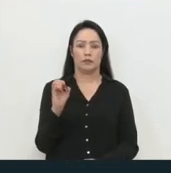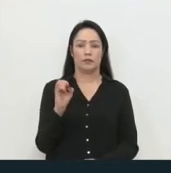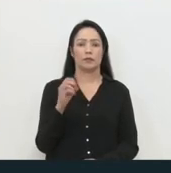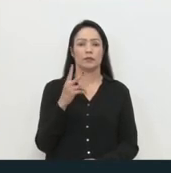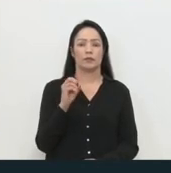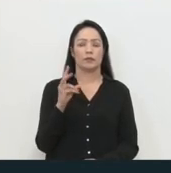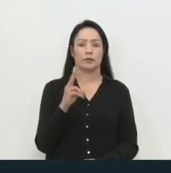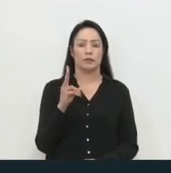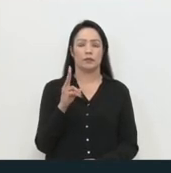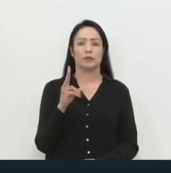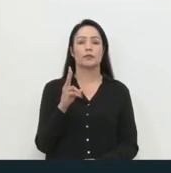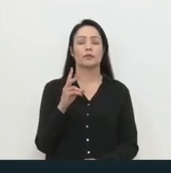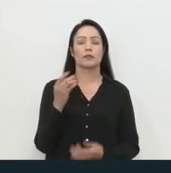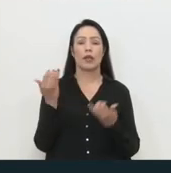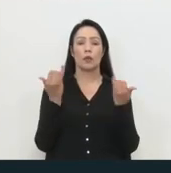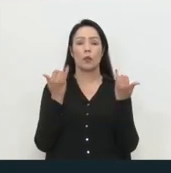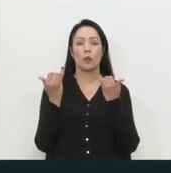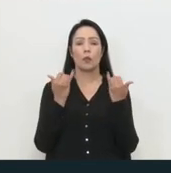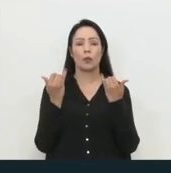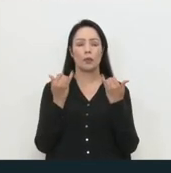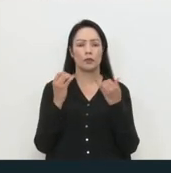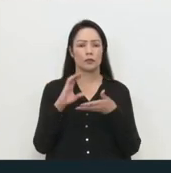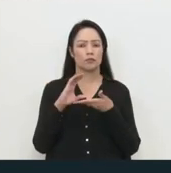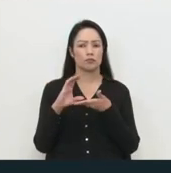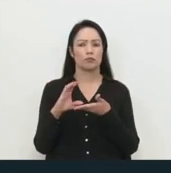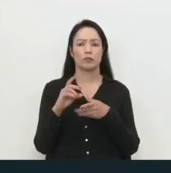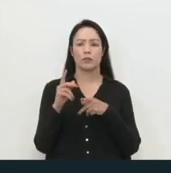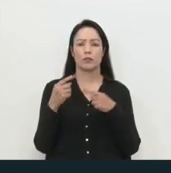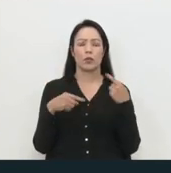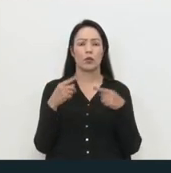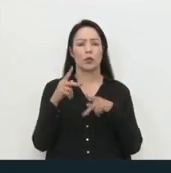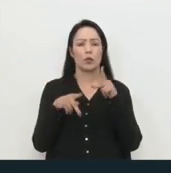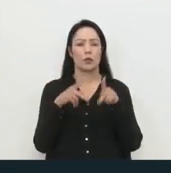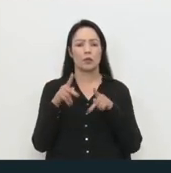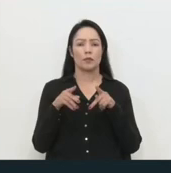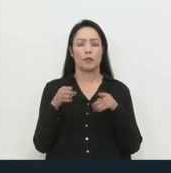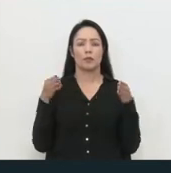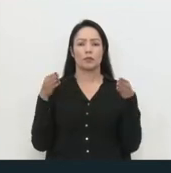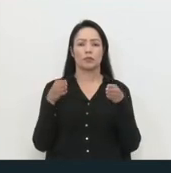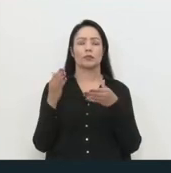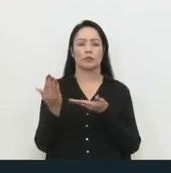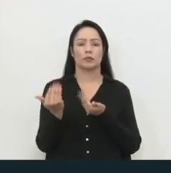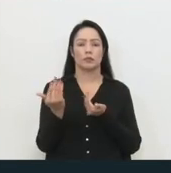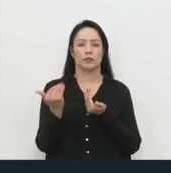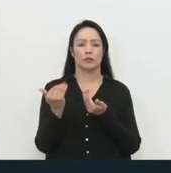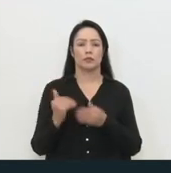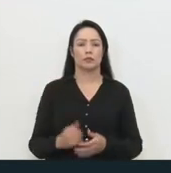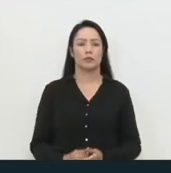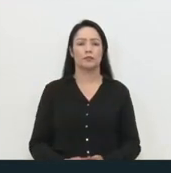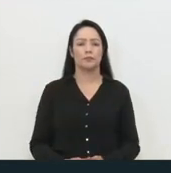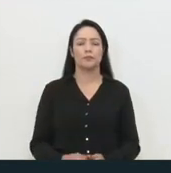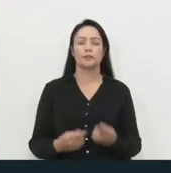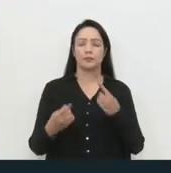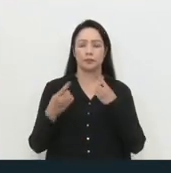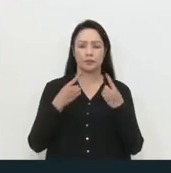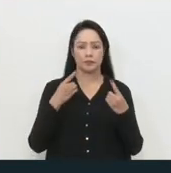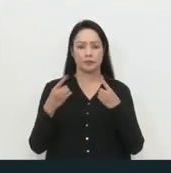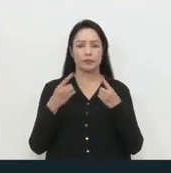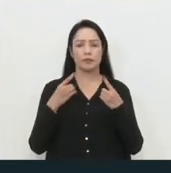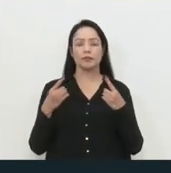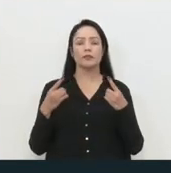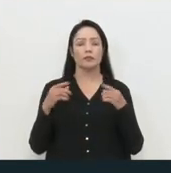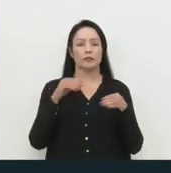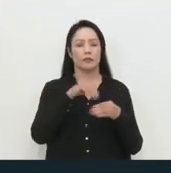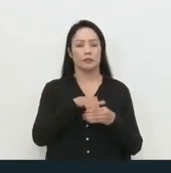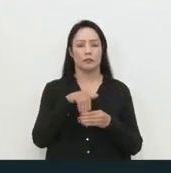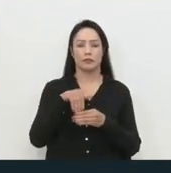informações sobre o investimento de políticas públicas voltadas para a juventude a torneira das gêmeas Souza em discussão encerrar da discussão e